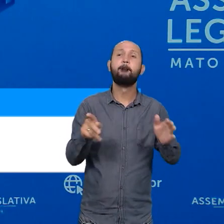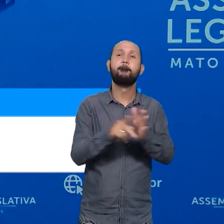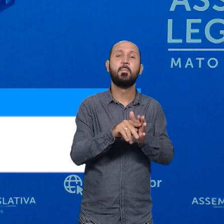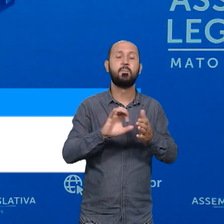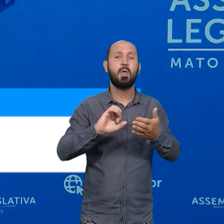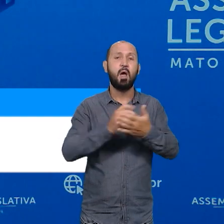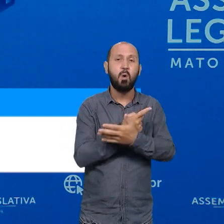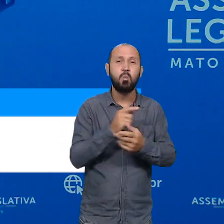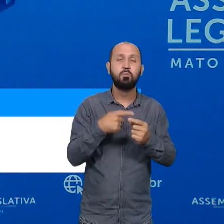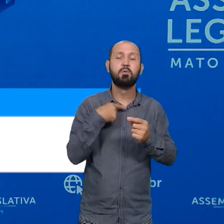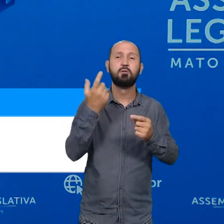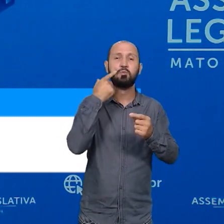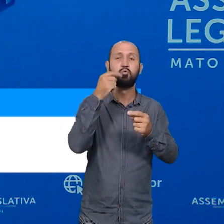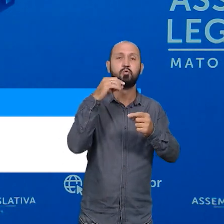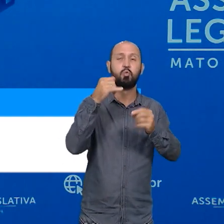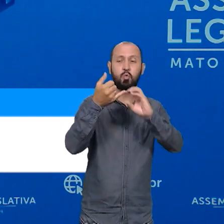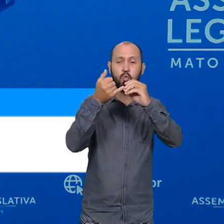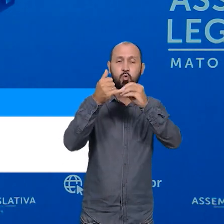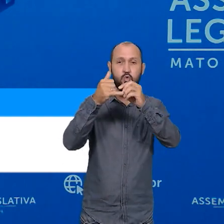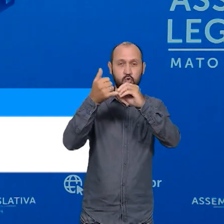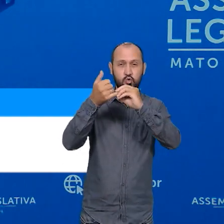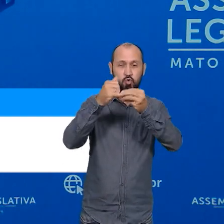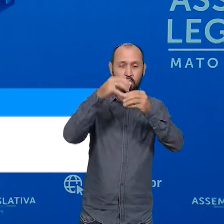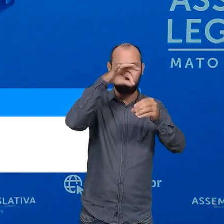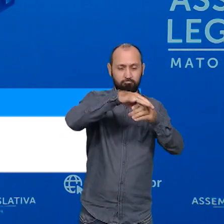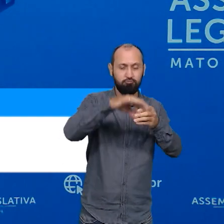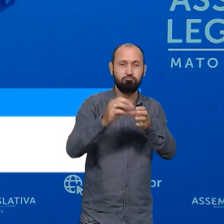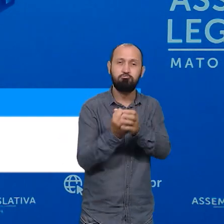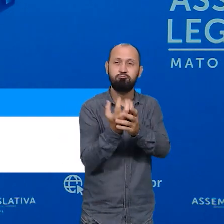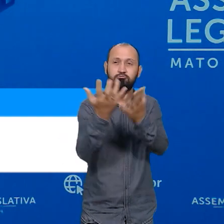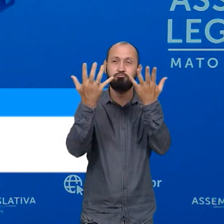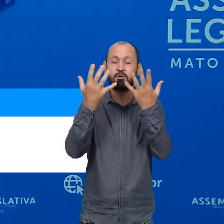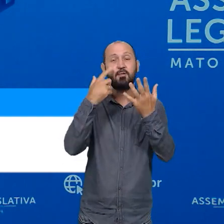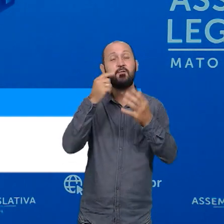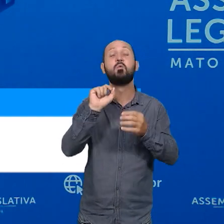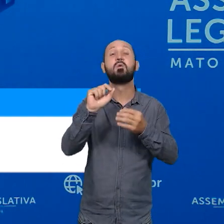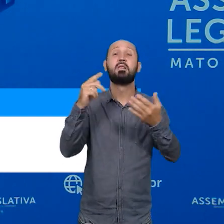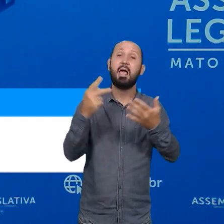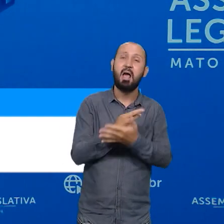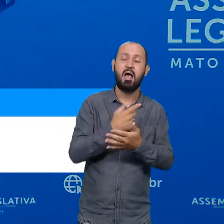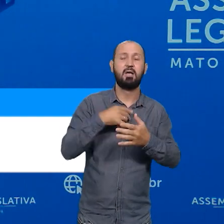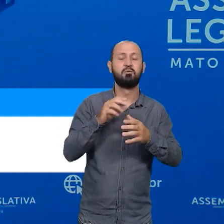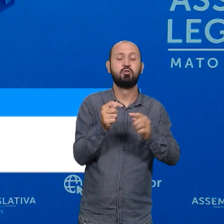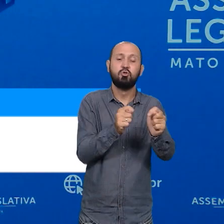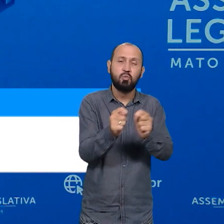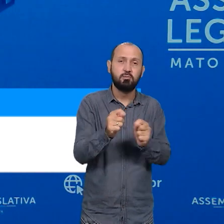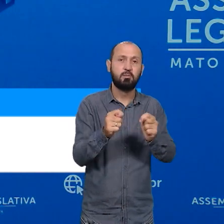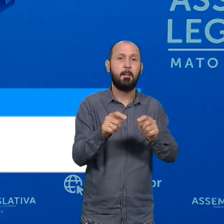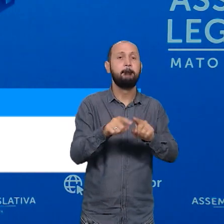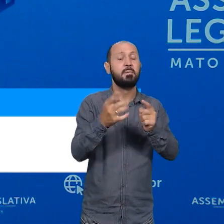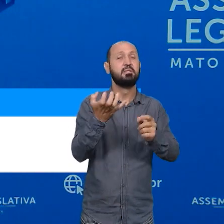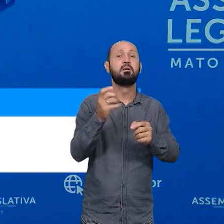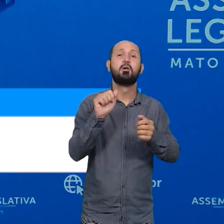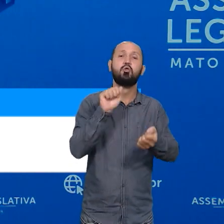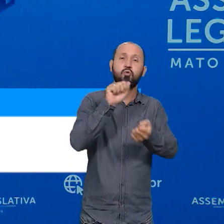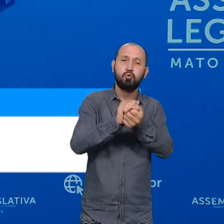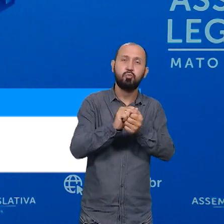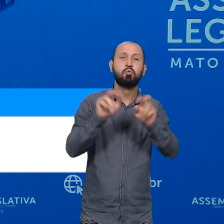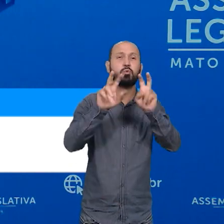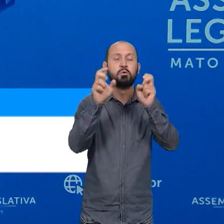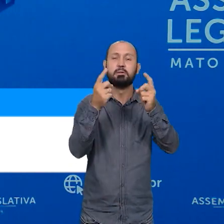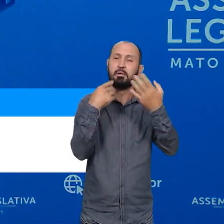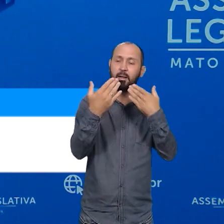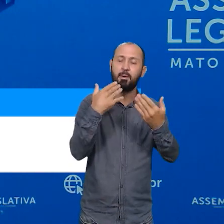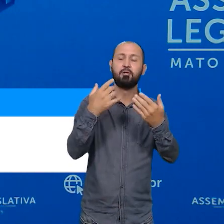essas situações que estão acontecendo do plantio de soja no Pantanal e coibir ilegalidades. Mas nós